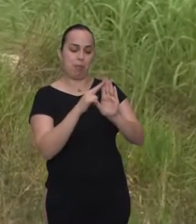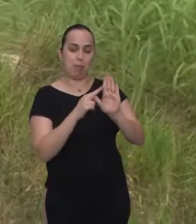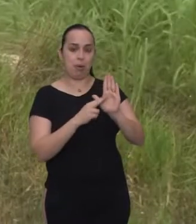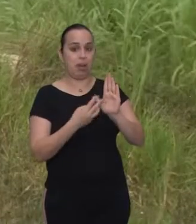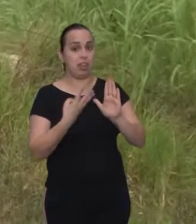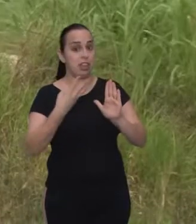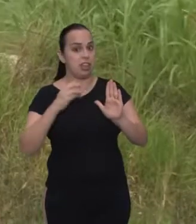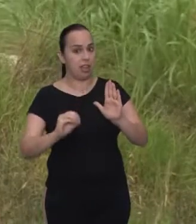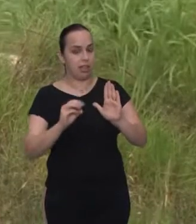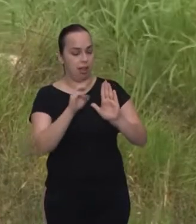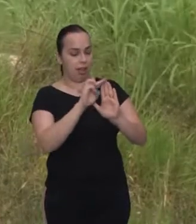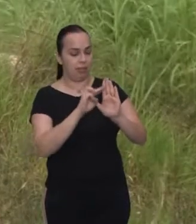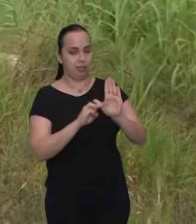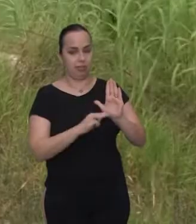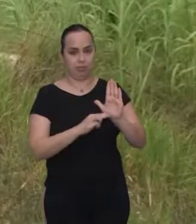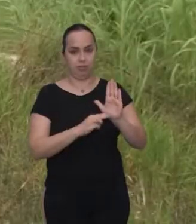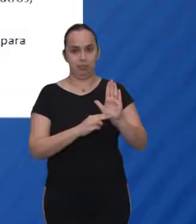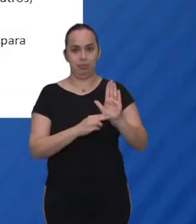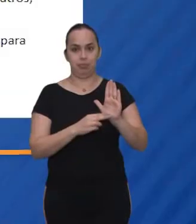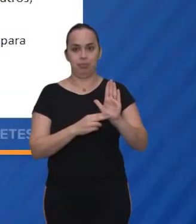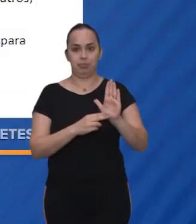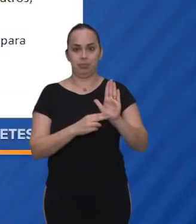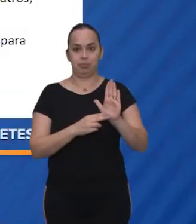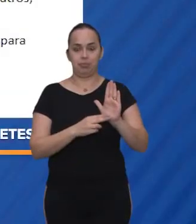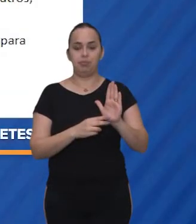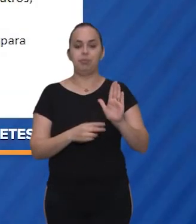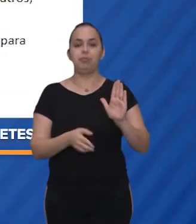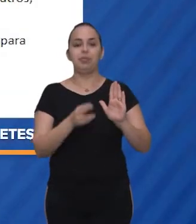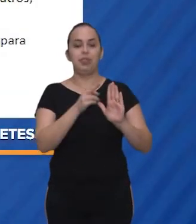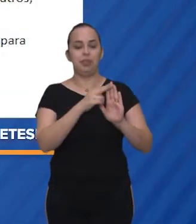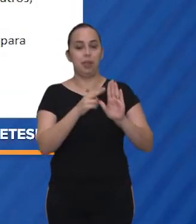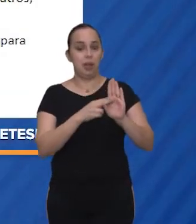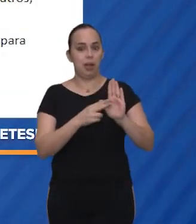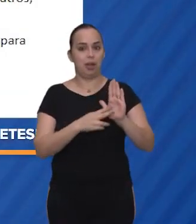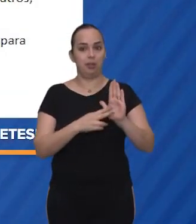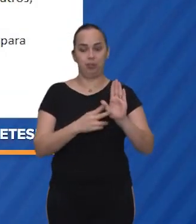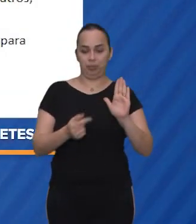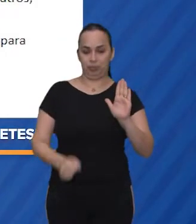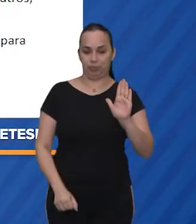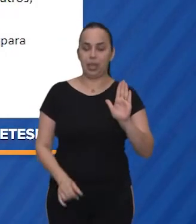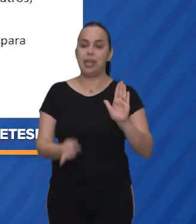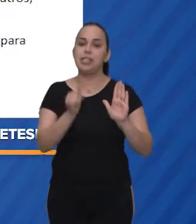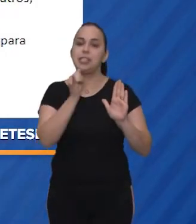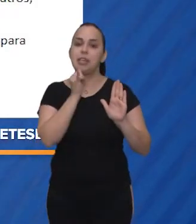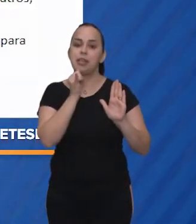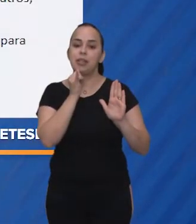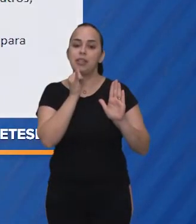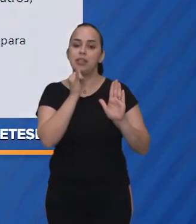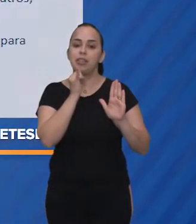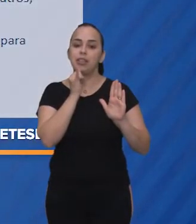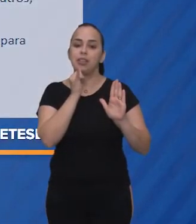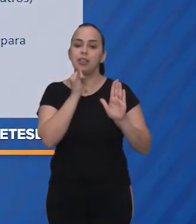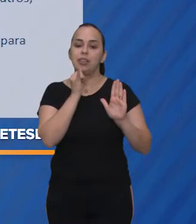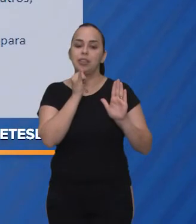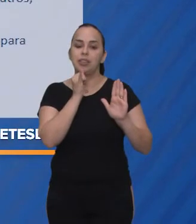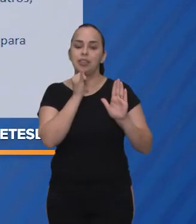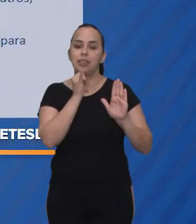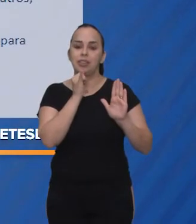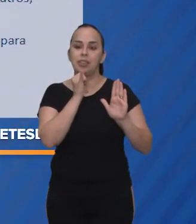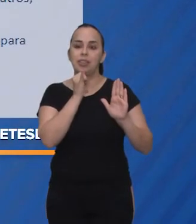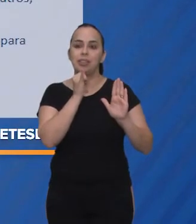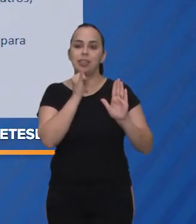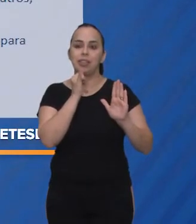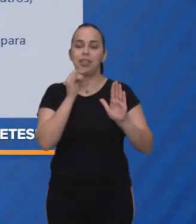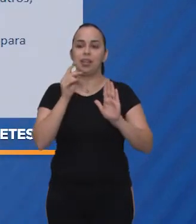necessário cumprir uma lista com 30 exigências em nota a companhia destacou algumas dessas exigências como programas